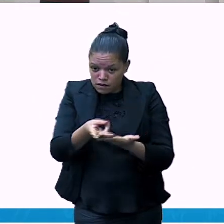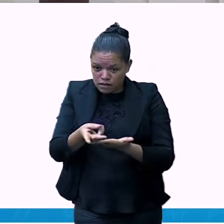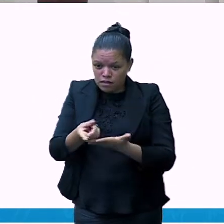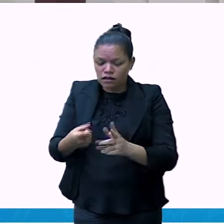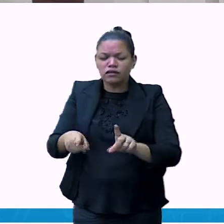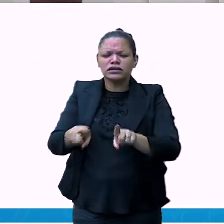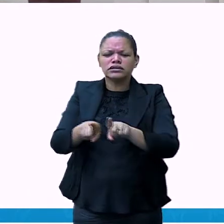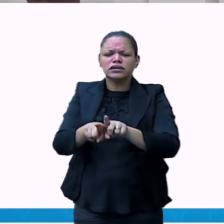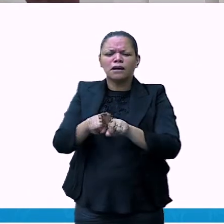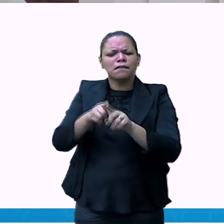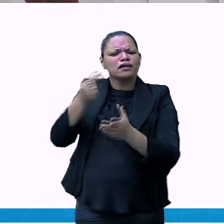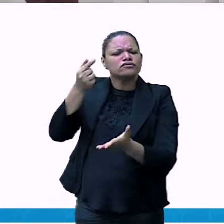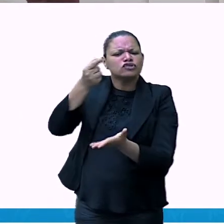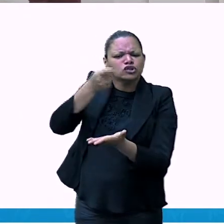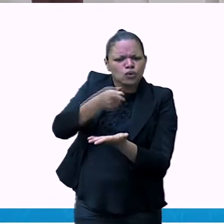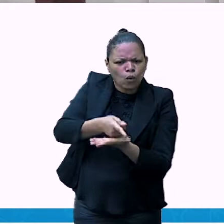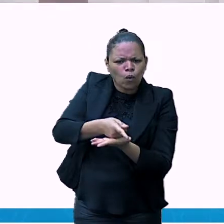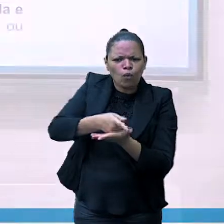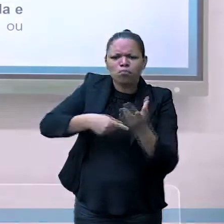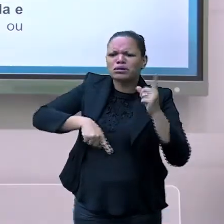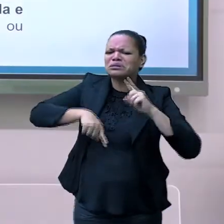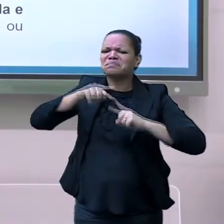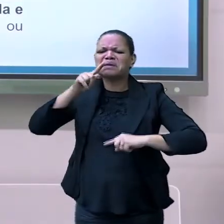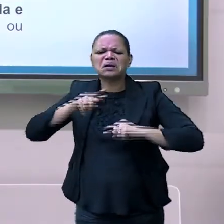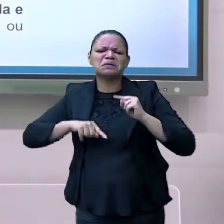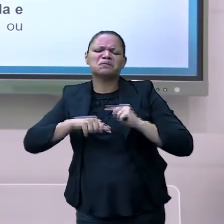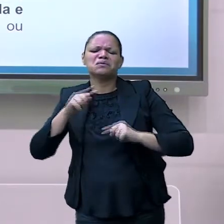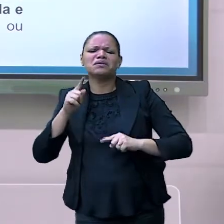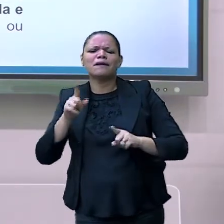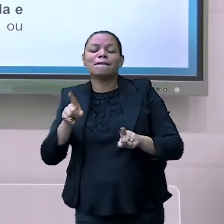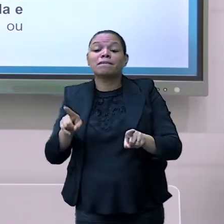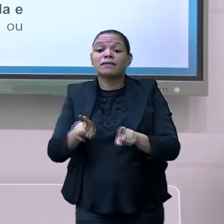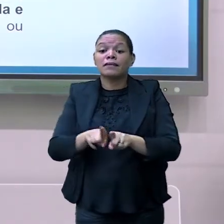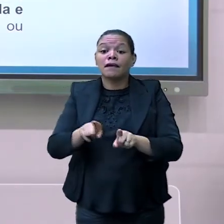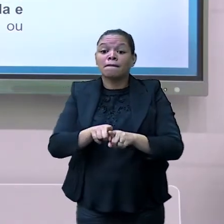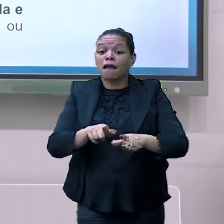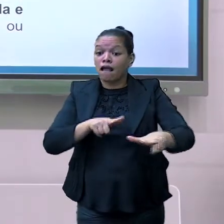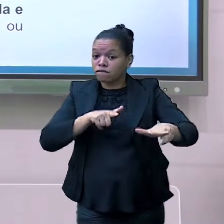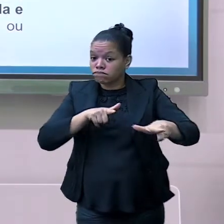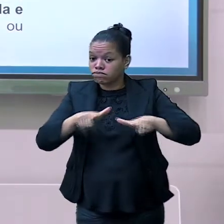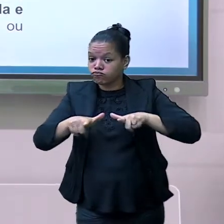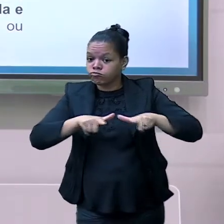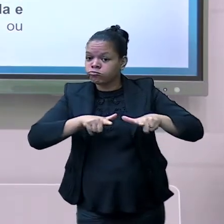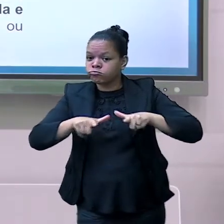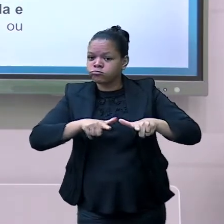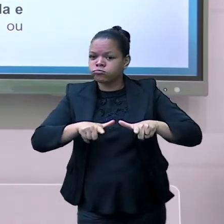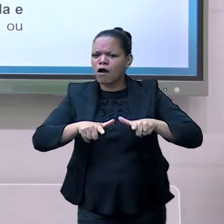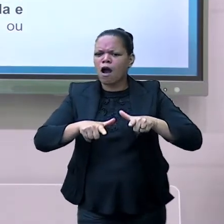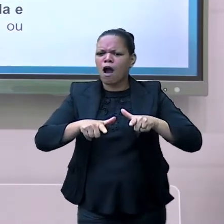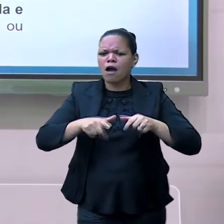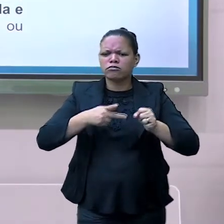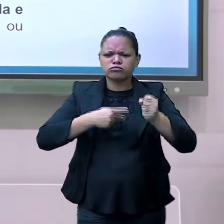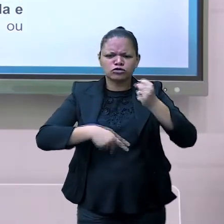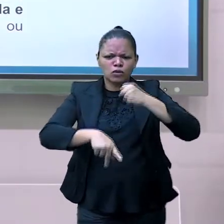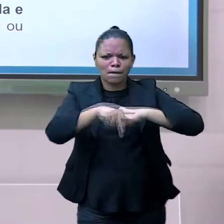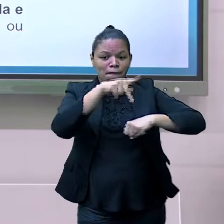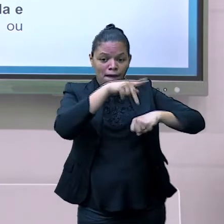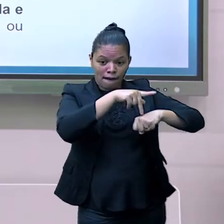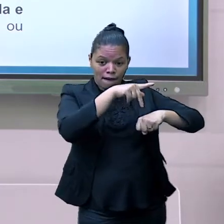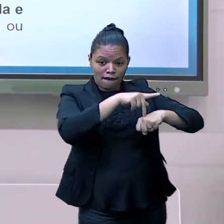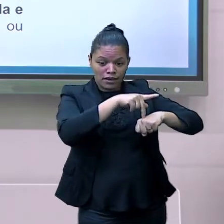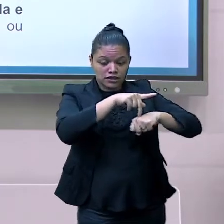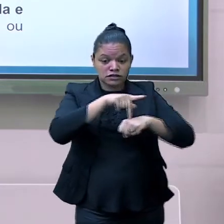gente também pode, nós podemos fazer também a compra de serviços,